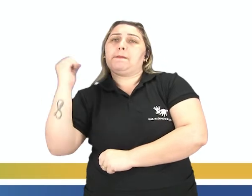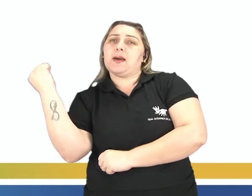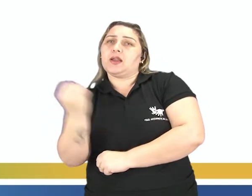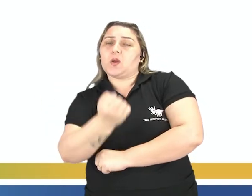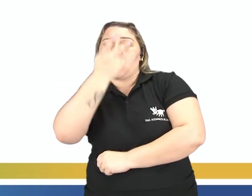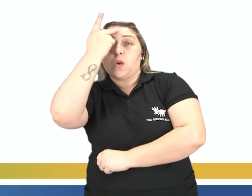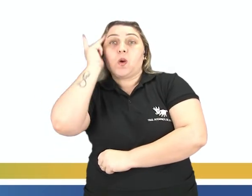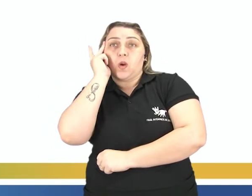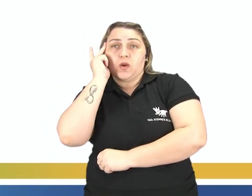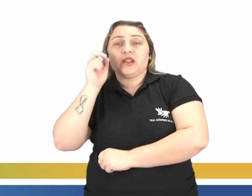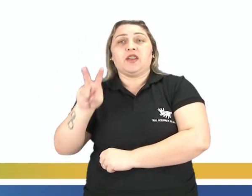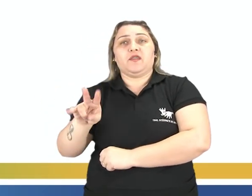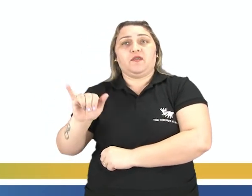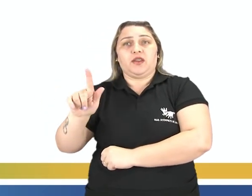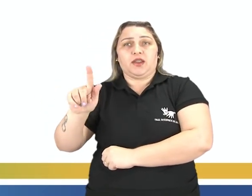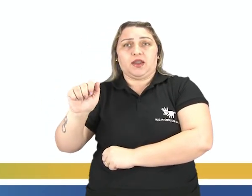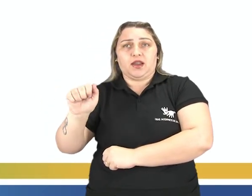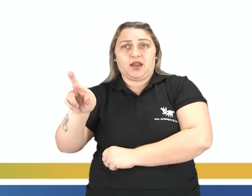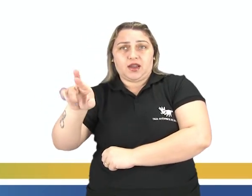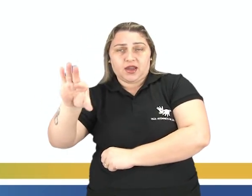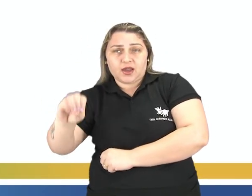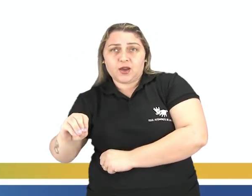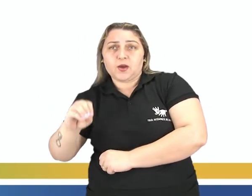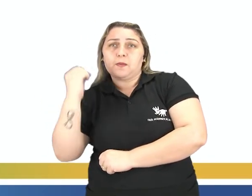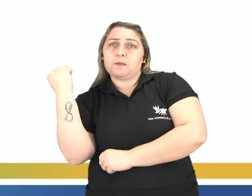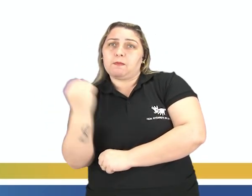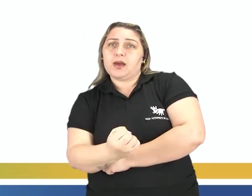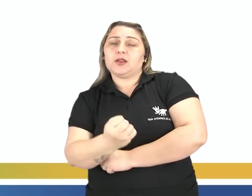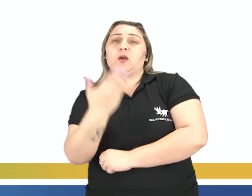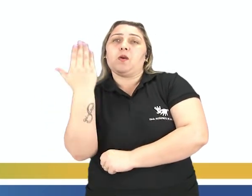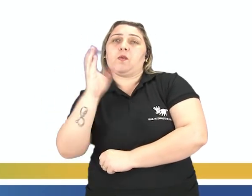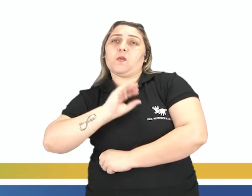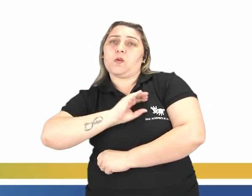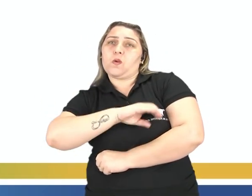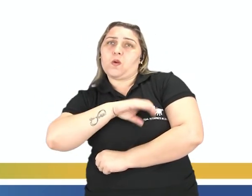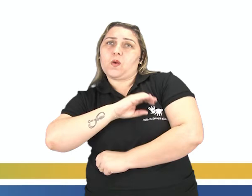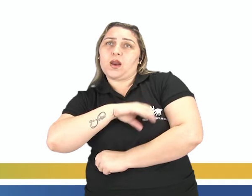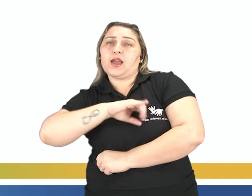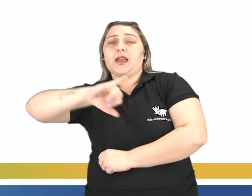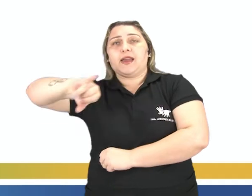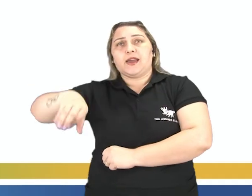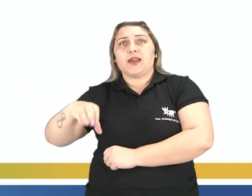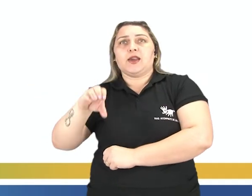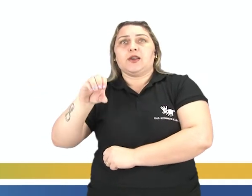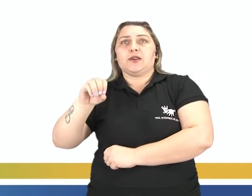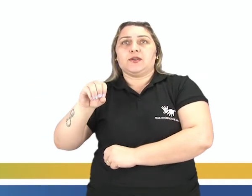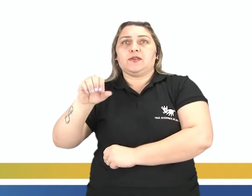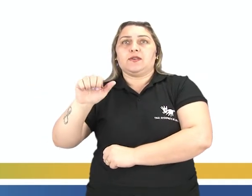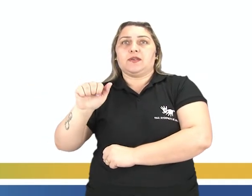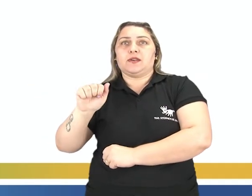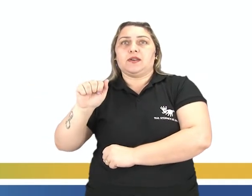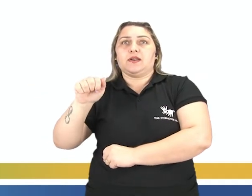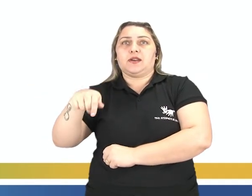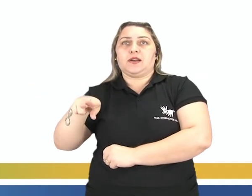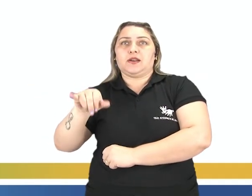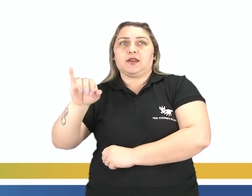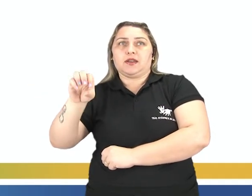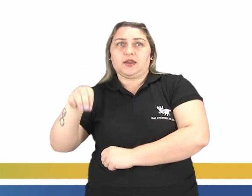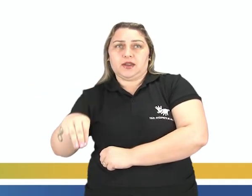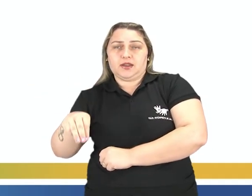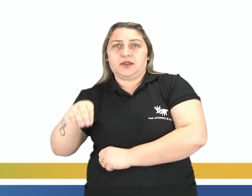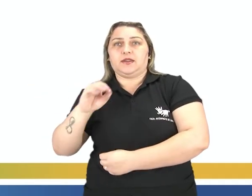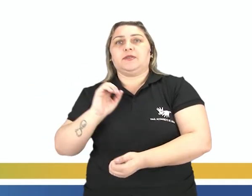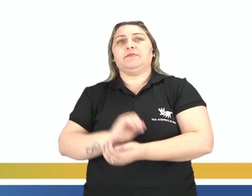Penha, matou ontem, em Vigário Geral, o seu colega Joaquim de Oliveira. Então, dentro dessa